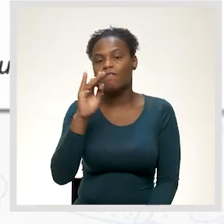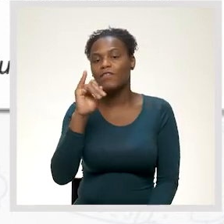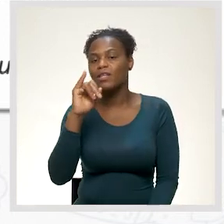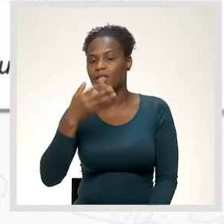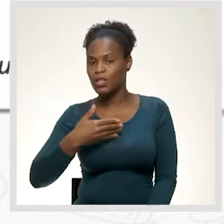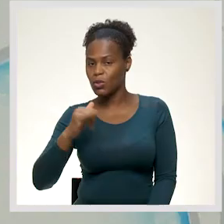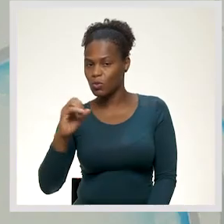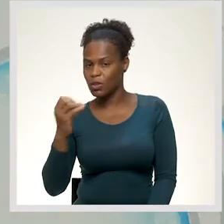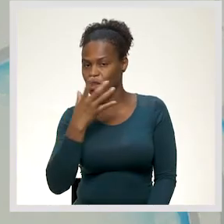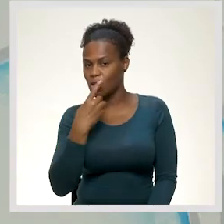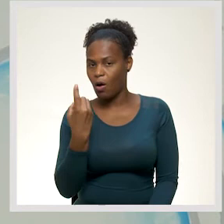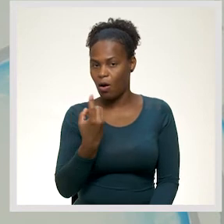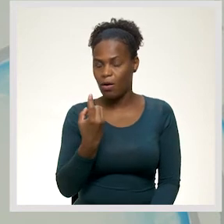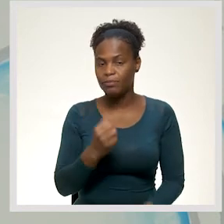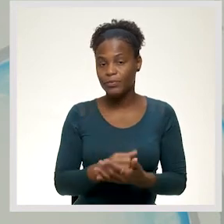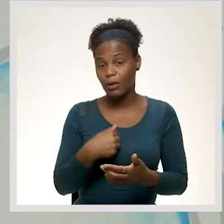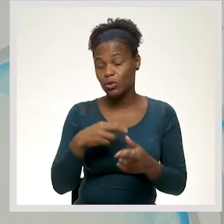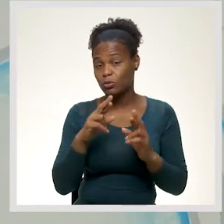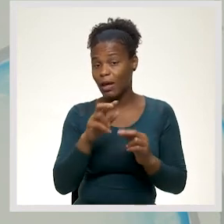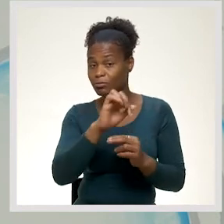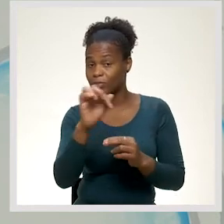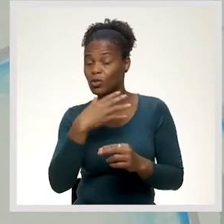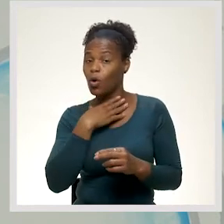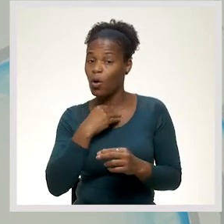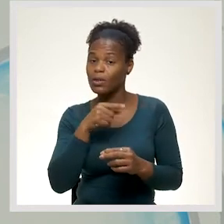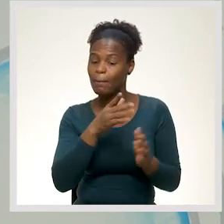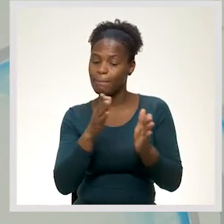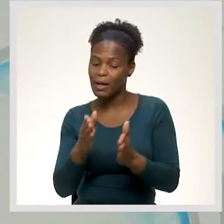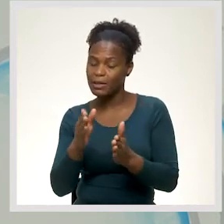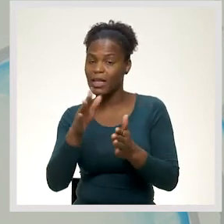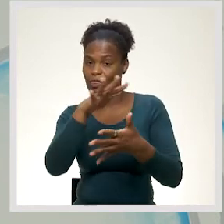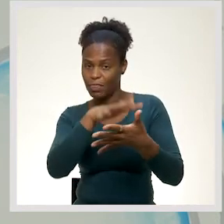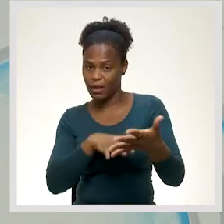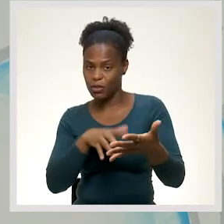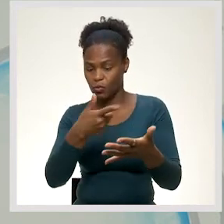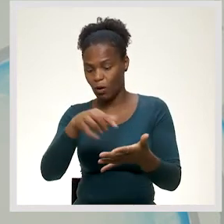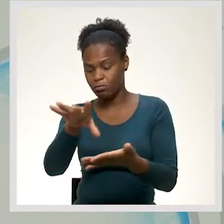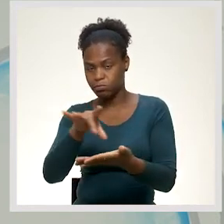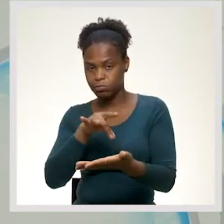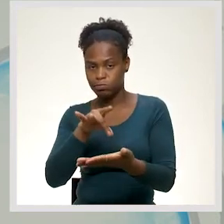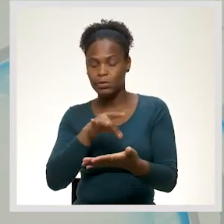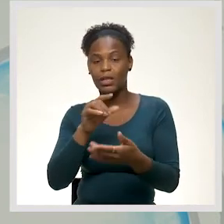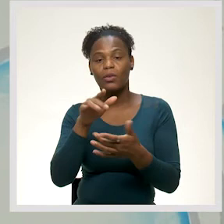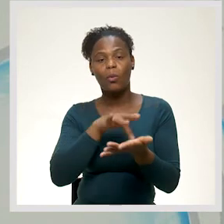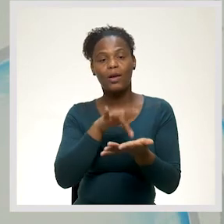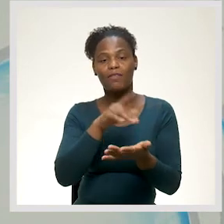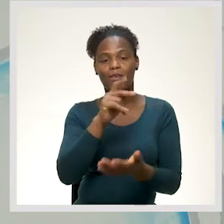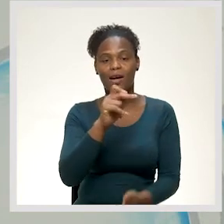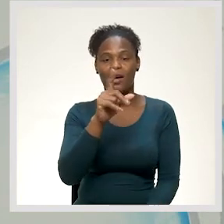solidão. Espero que tenham gostado da parte aqui selecionada da obra de Alexandre